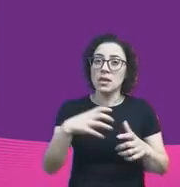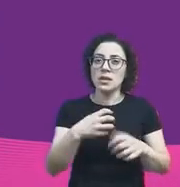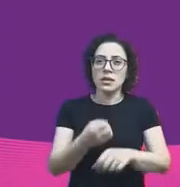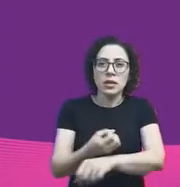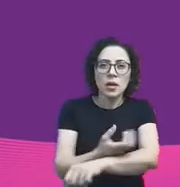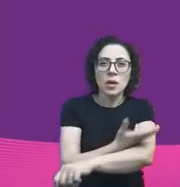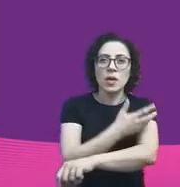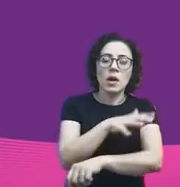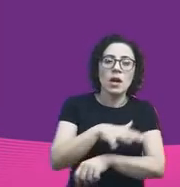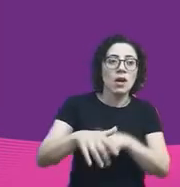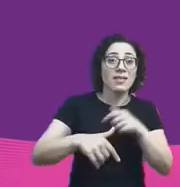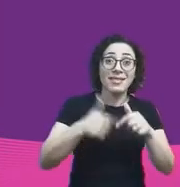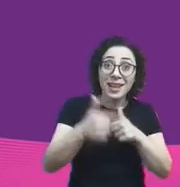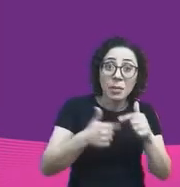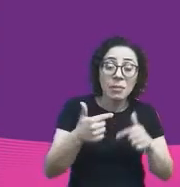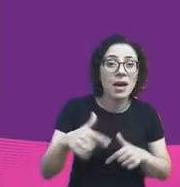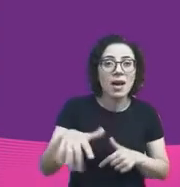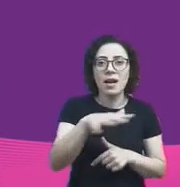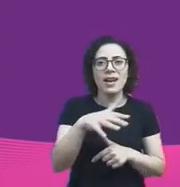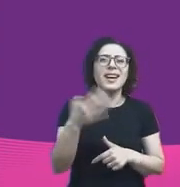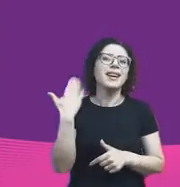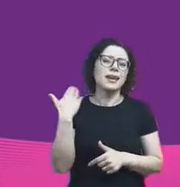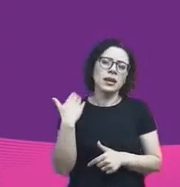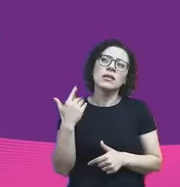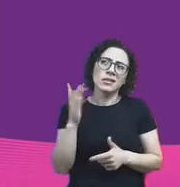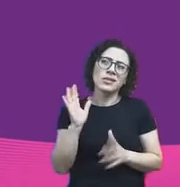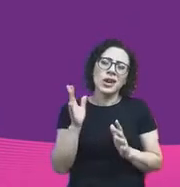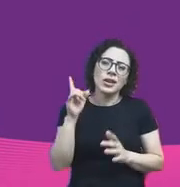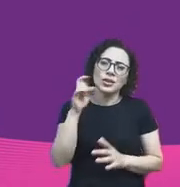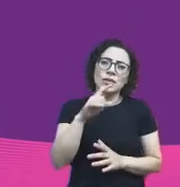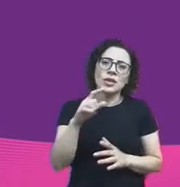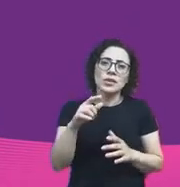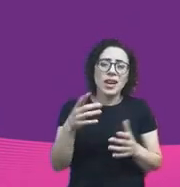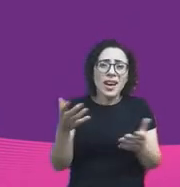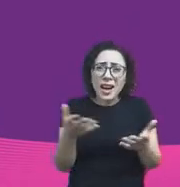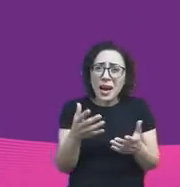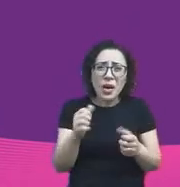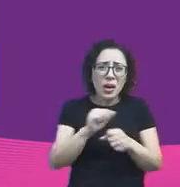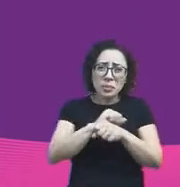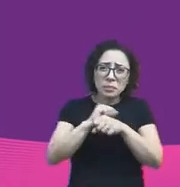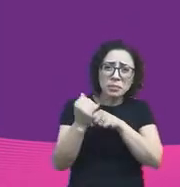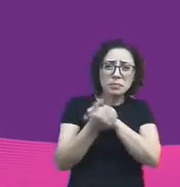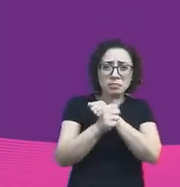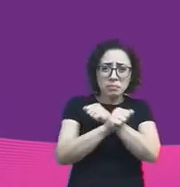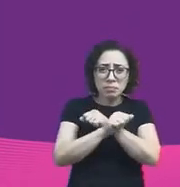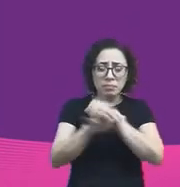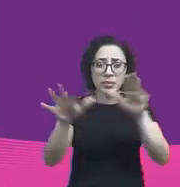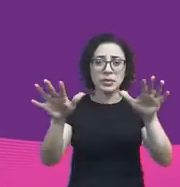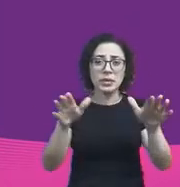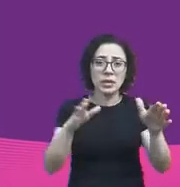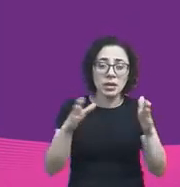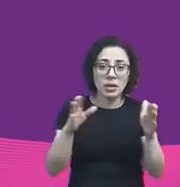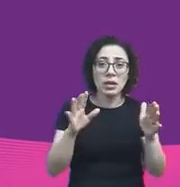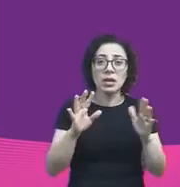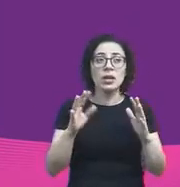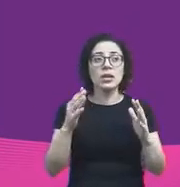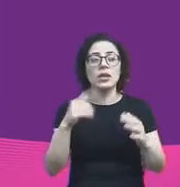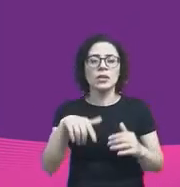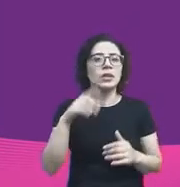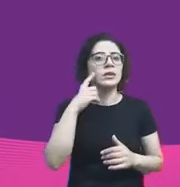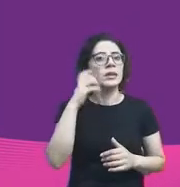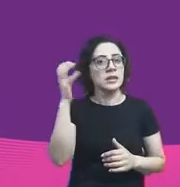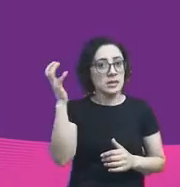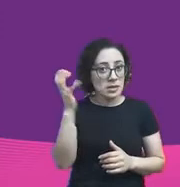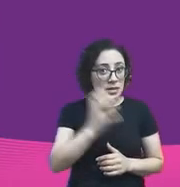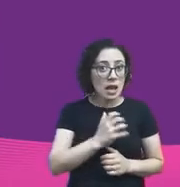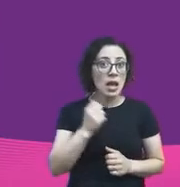saúde. Isso já não dava antes. Agora, com a pandemia, acho que isso é um problema muito sério e a gente tem que repensar o